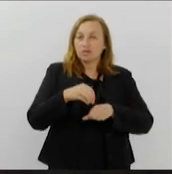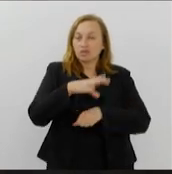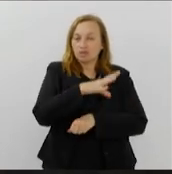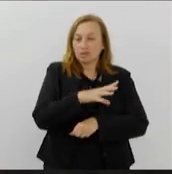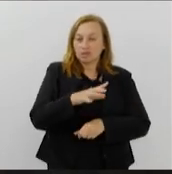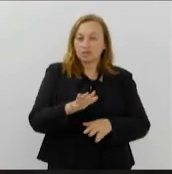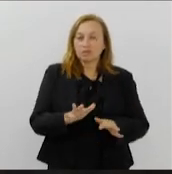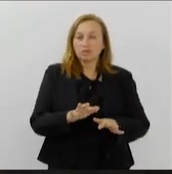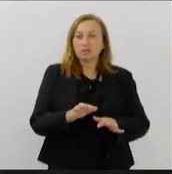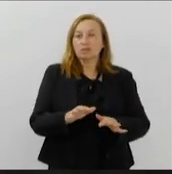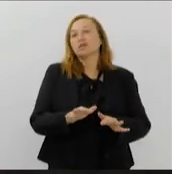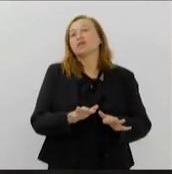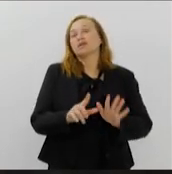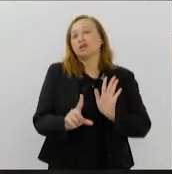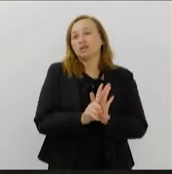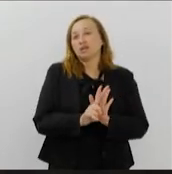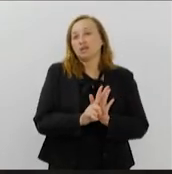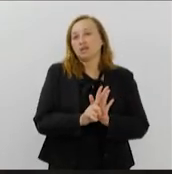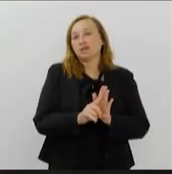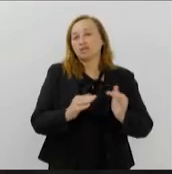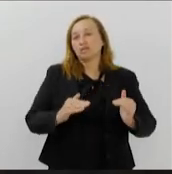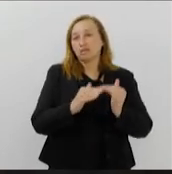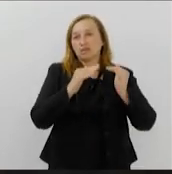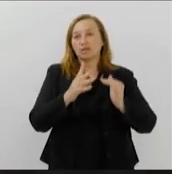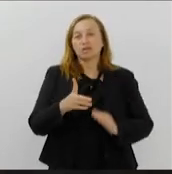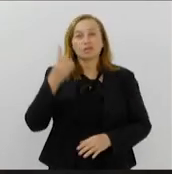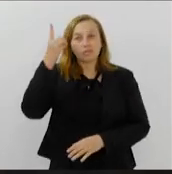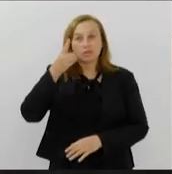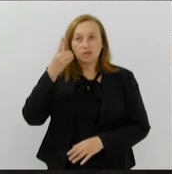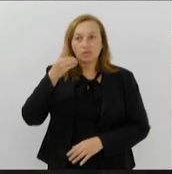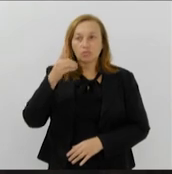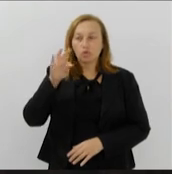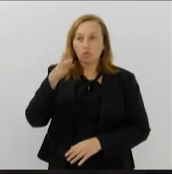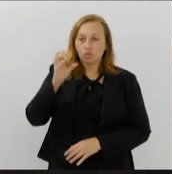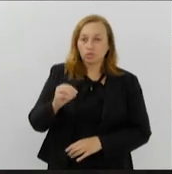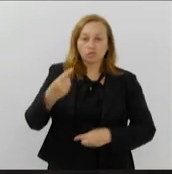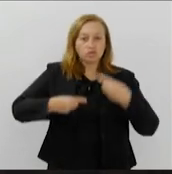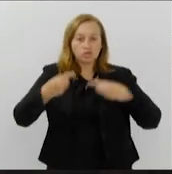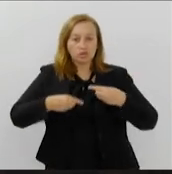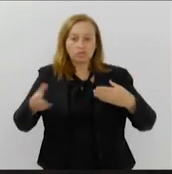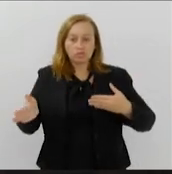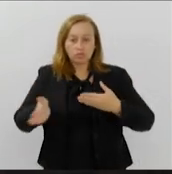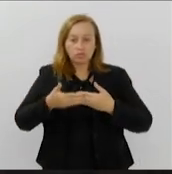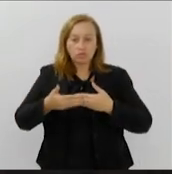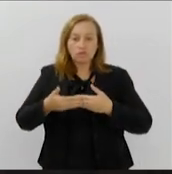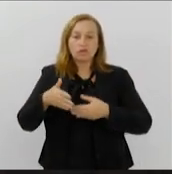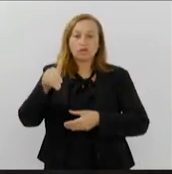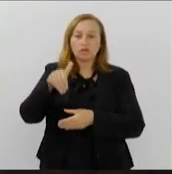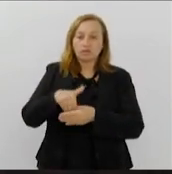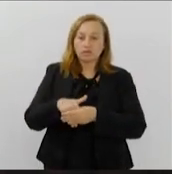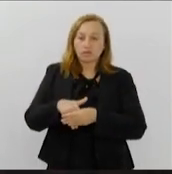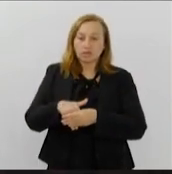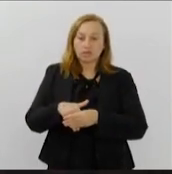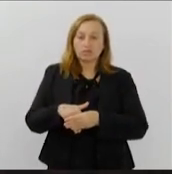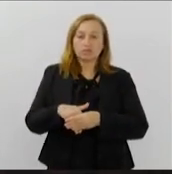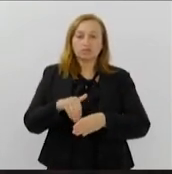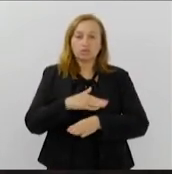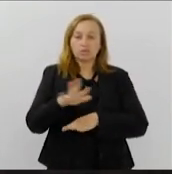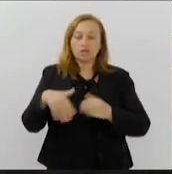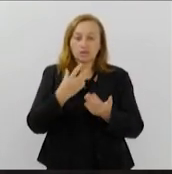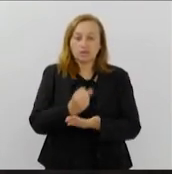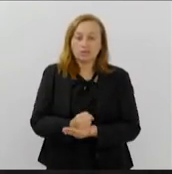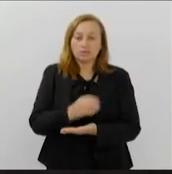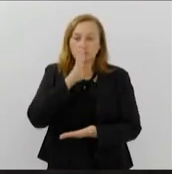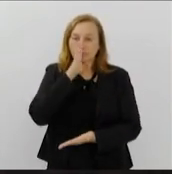Legislativas favorável, relatoria do deputado Bruno Dauaire. Em discussão, não havendo quem queira discutir, encerrada a discussão. Em votação, os senhores que